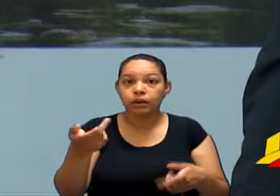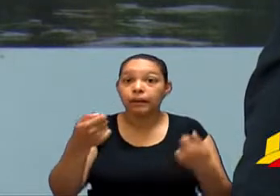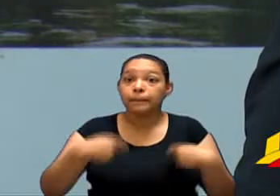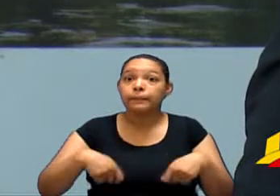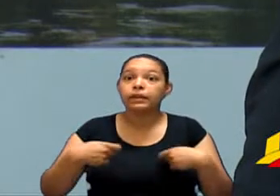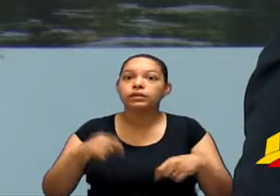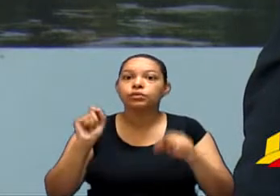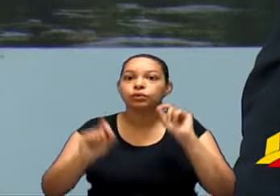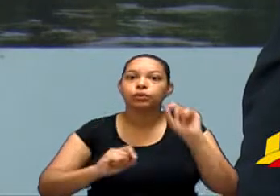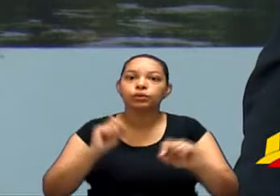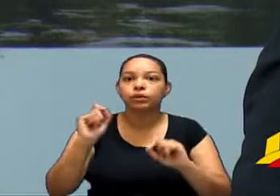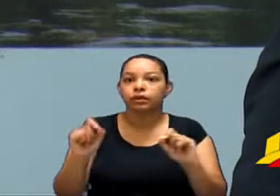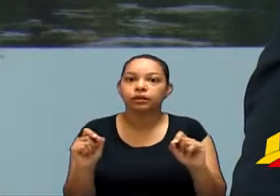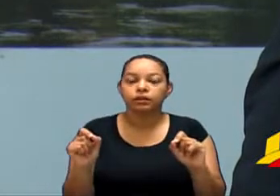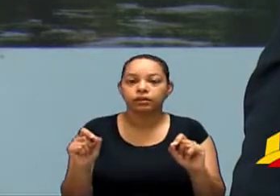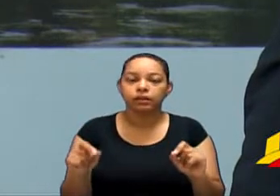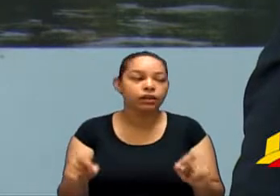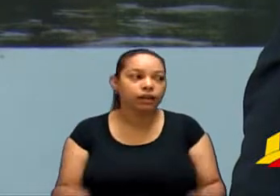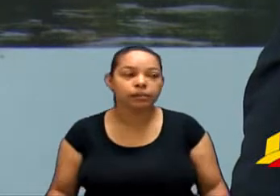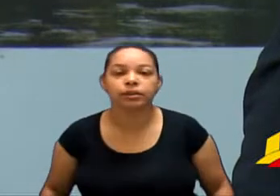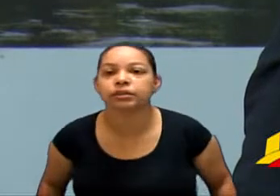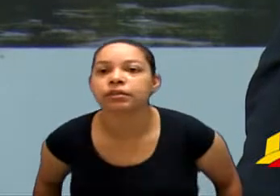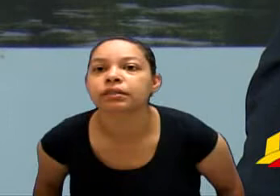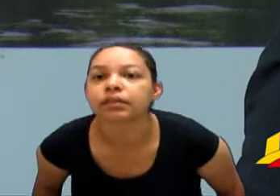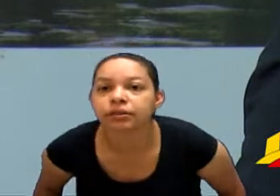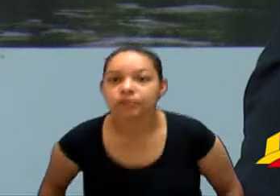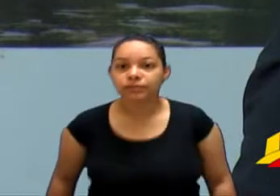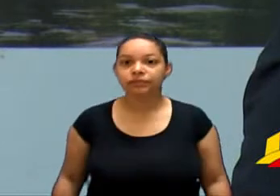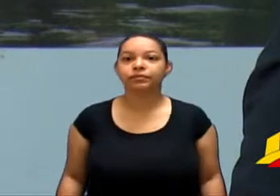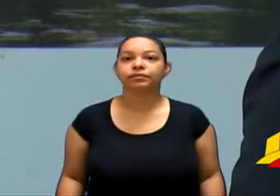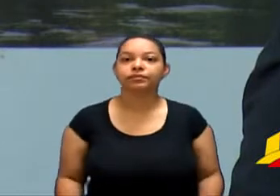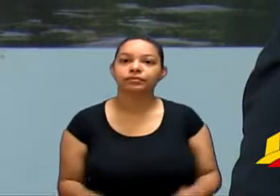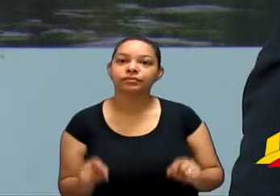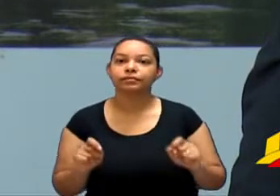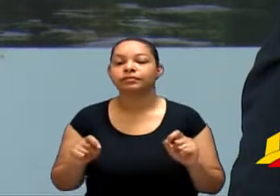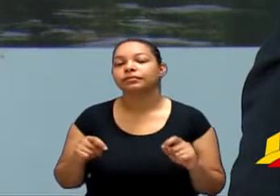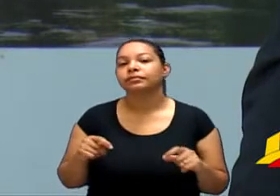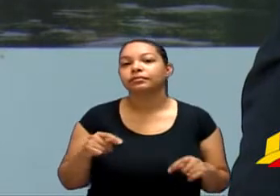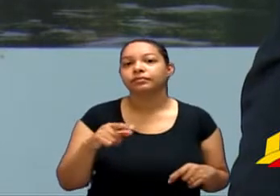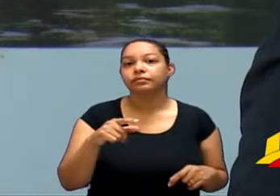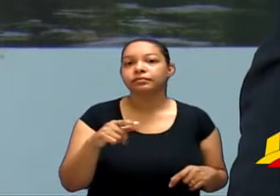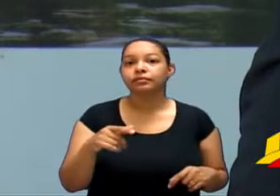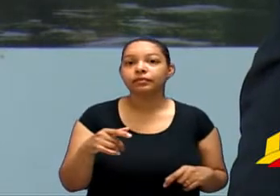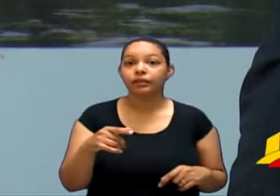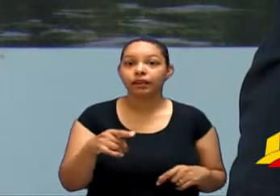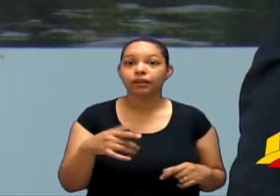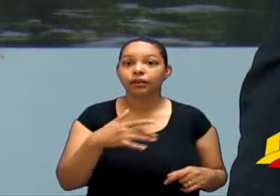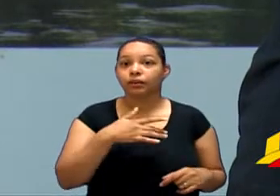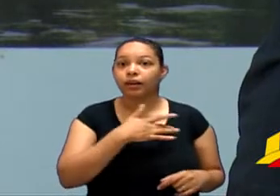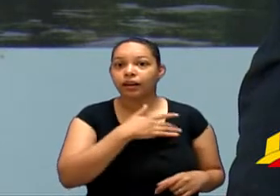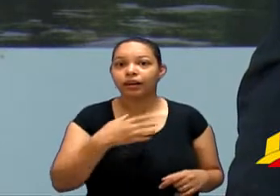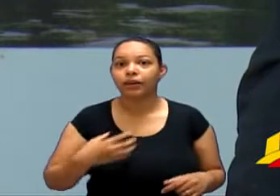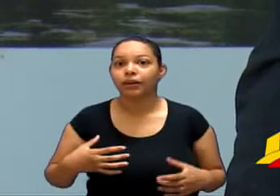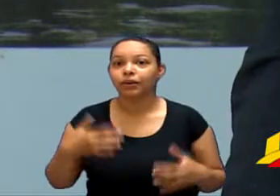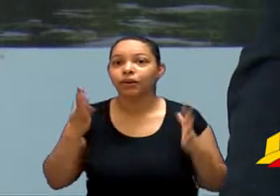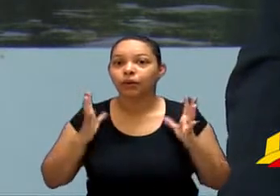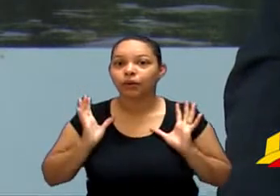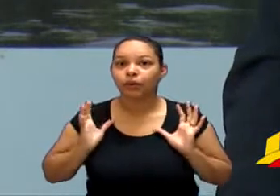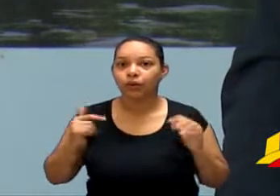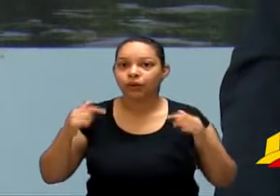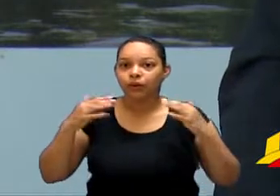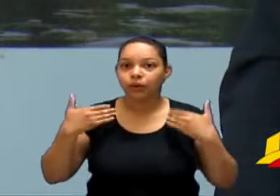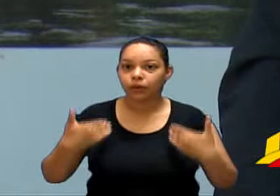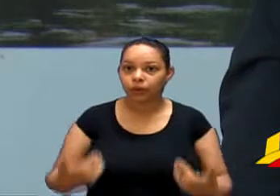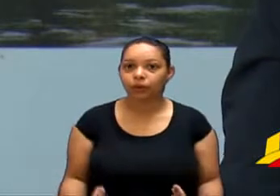tecido adiposo favorece apneia tecido muscular ajuda o paciente com apneia